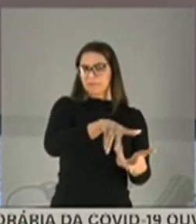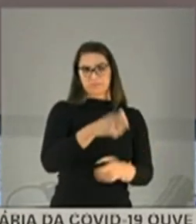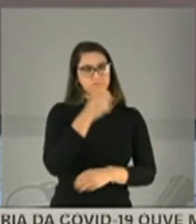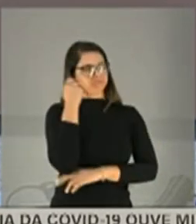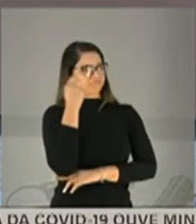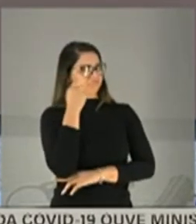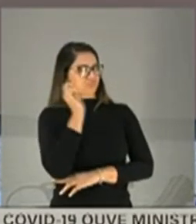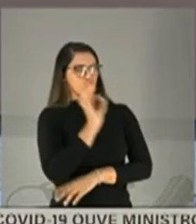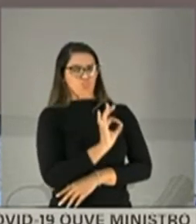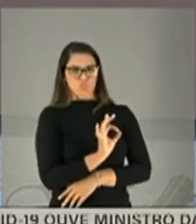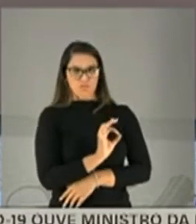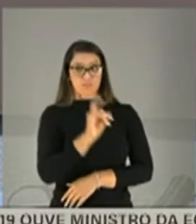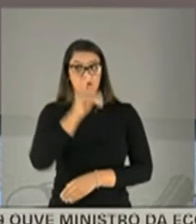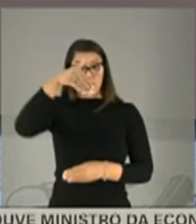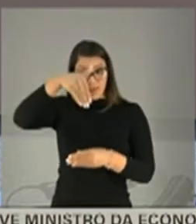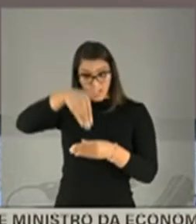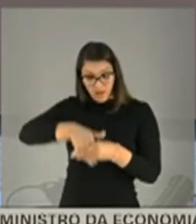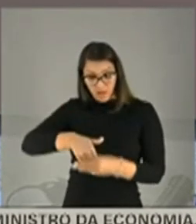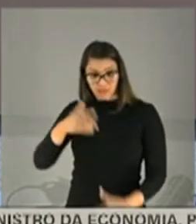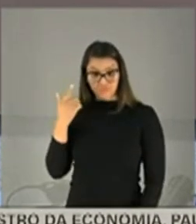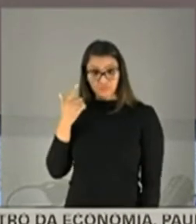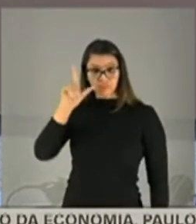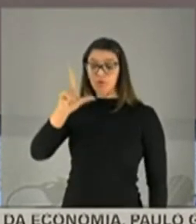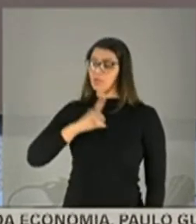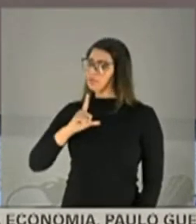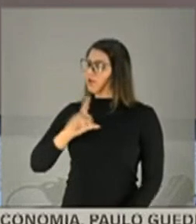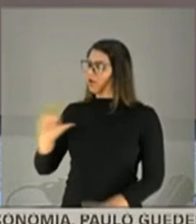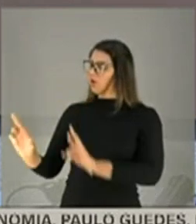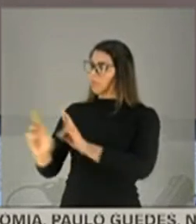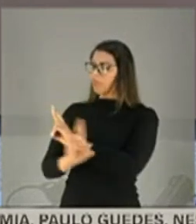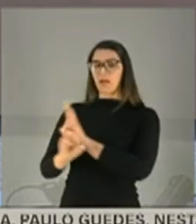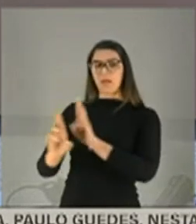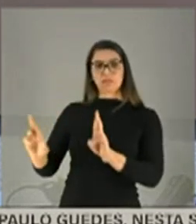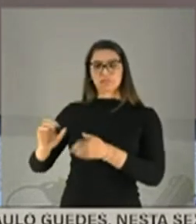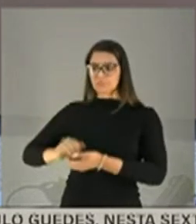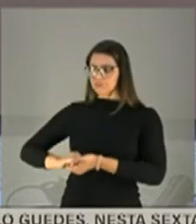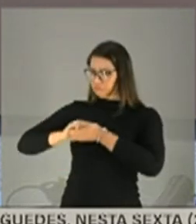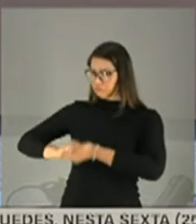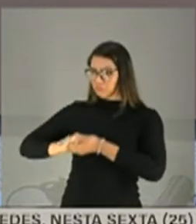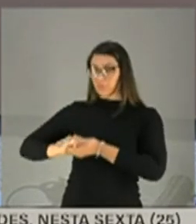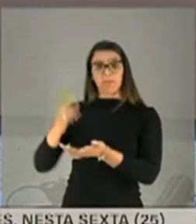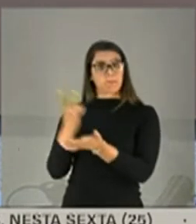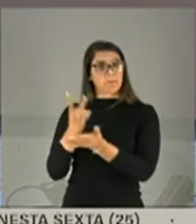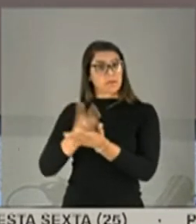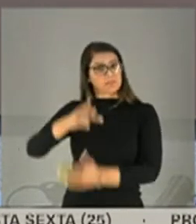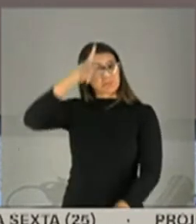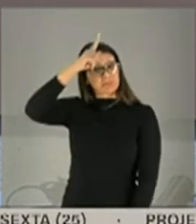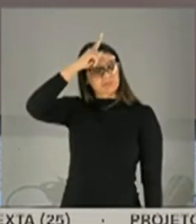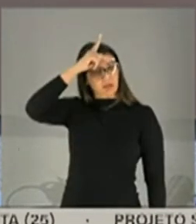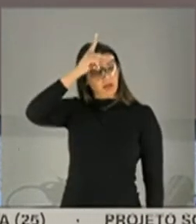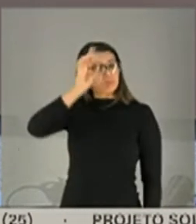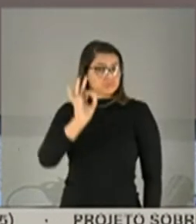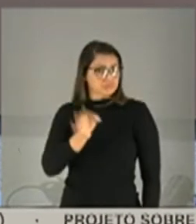O governador foi eleito para isso, embora tenhamos uma relação cordial por sermos da mesma cidade, nunca